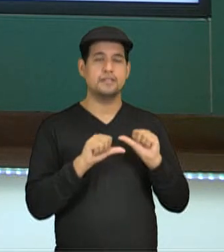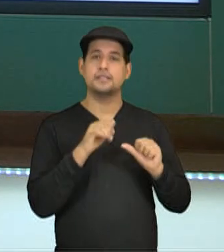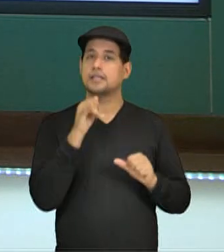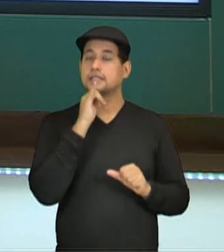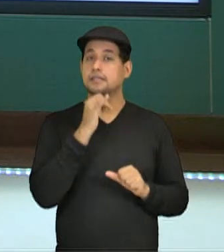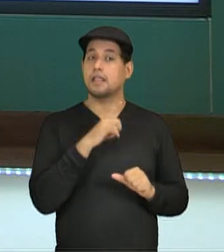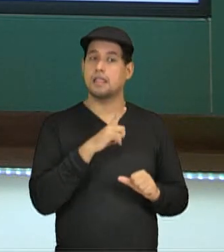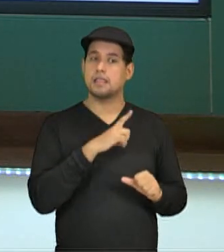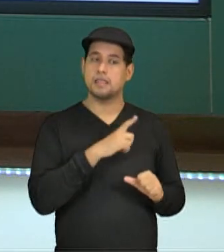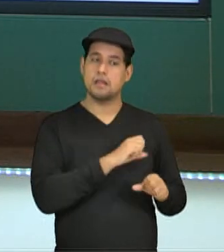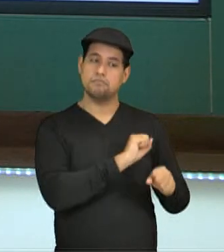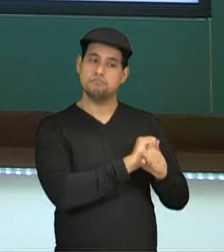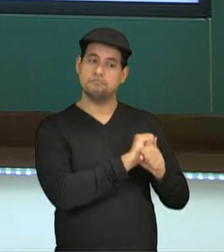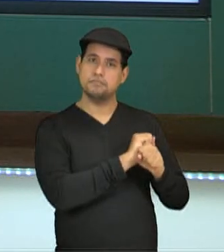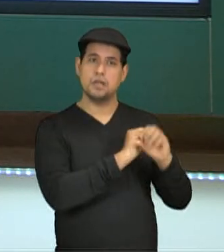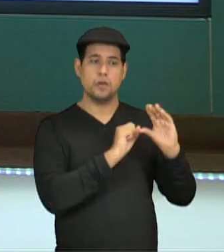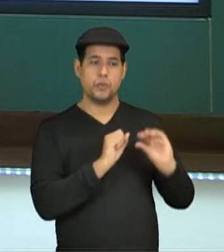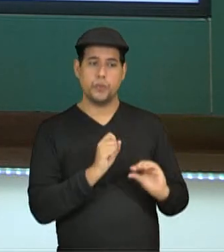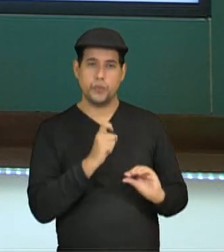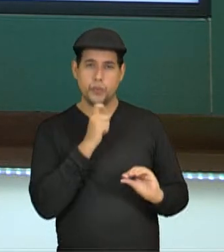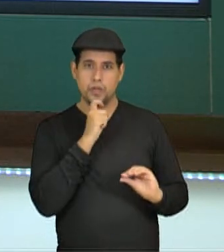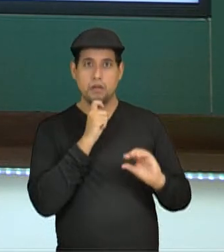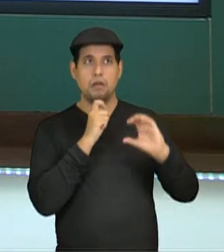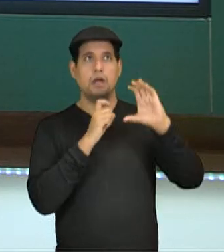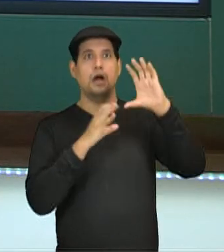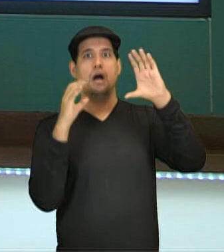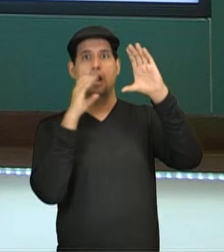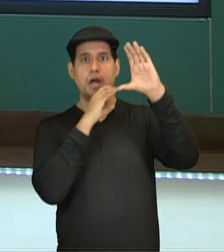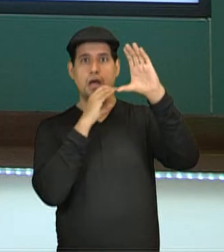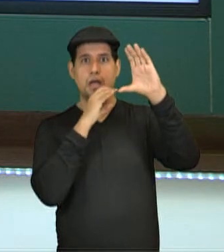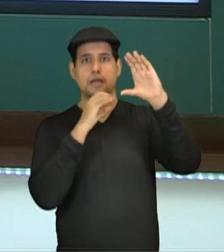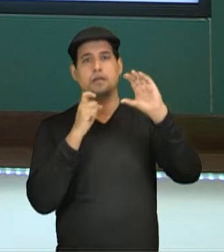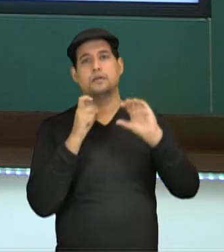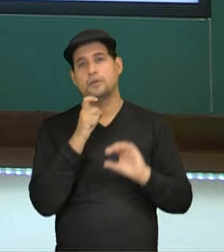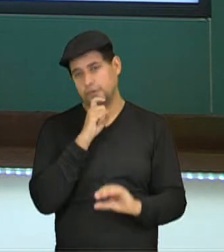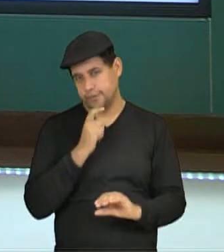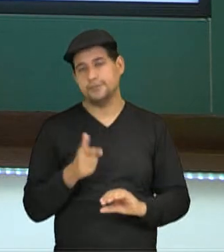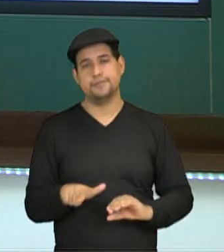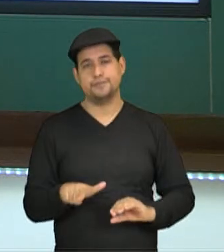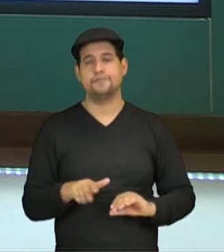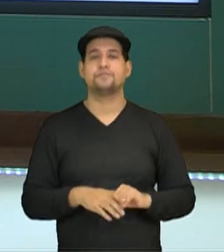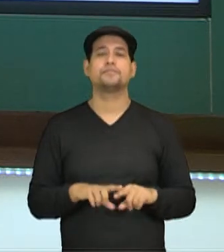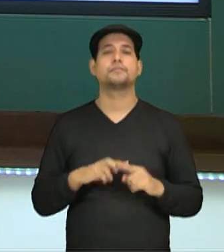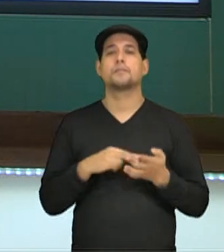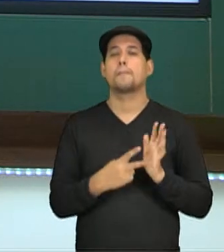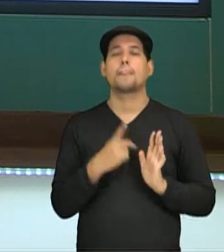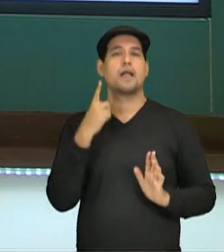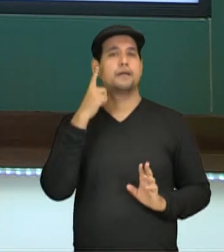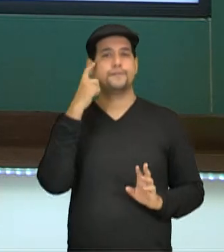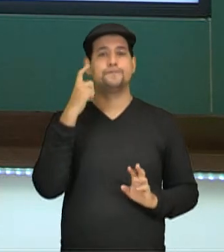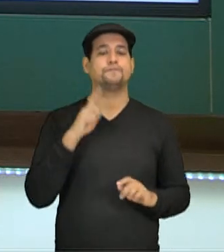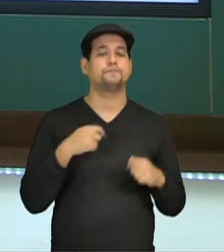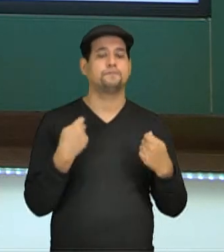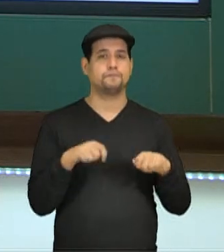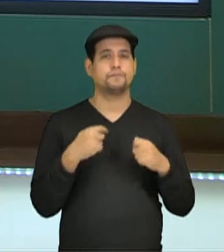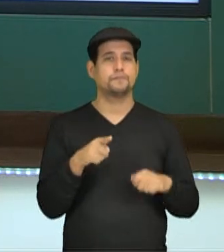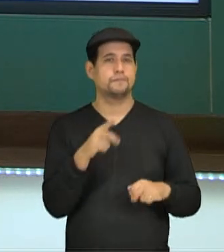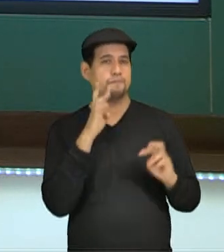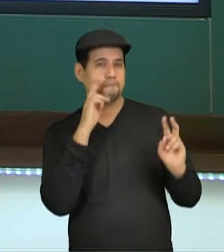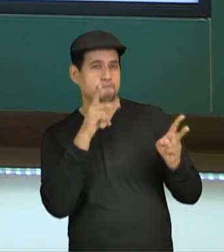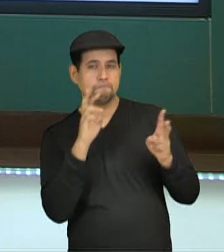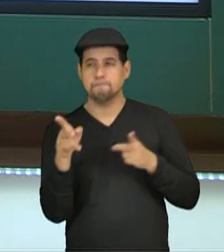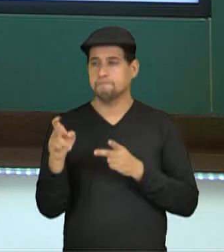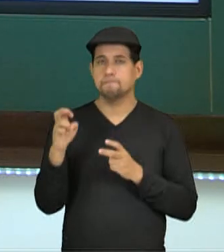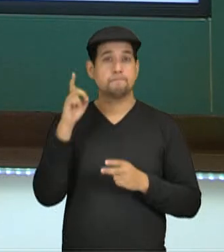temperatura está a uma certa temperatura baixa, sobe, sobe, sobe, sobe, sobe e diminui de novo. Então, é essa ideia que eu preciso que você veja